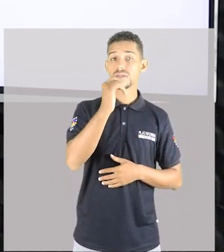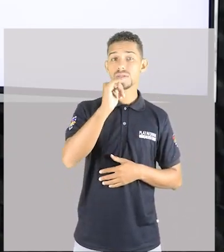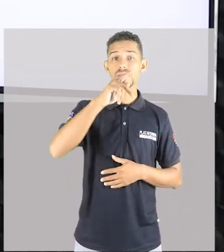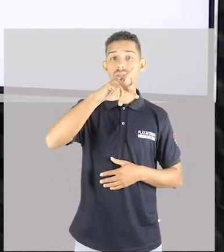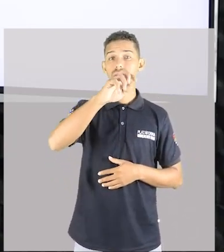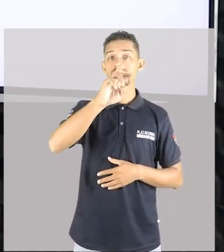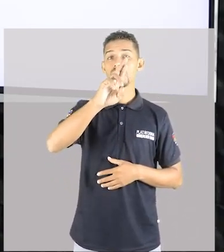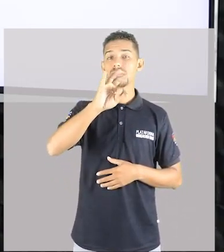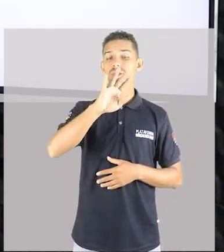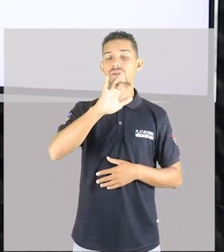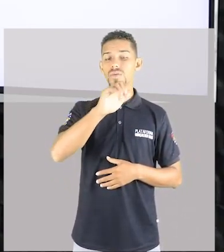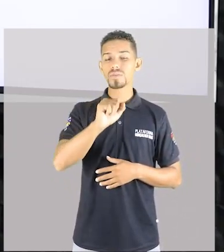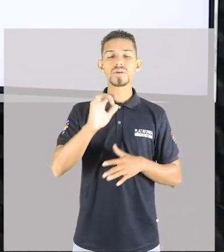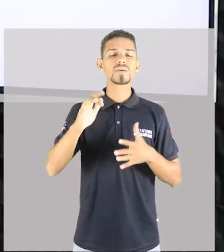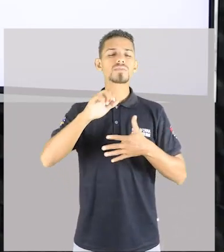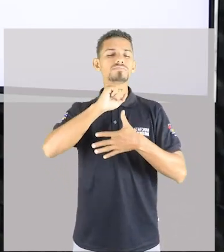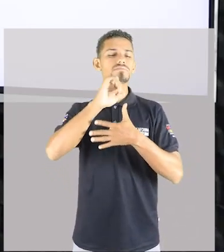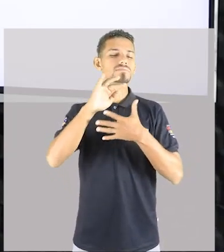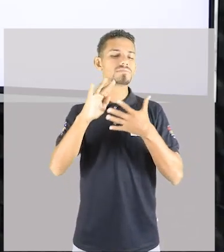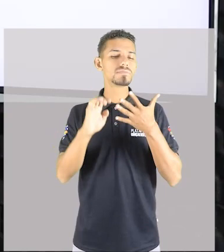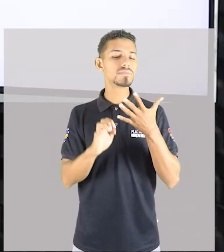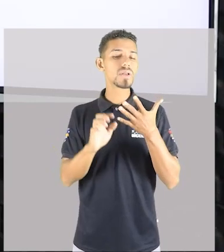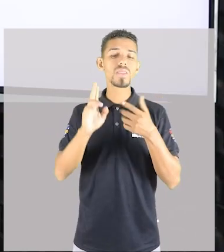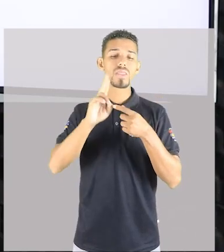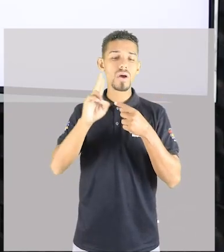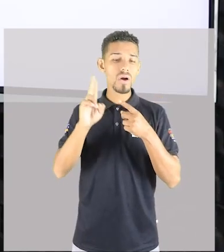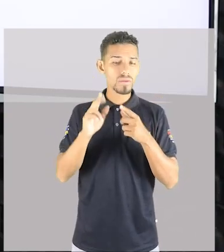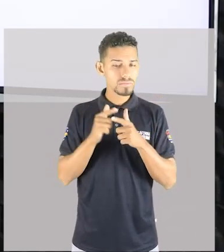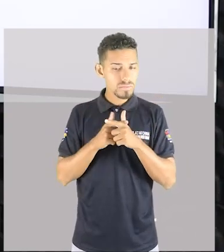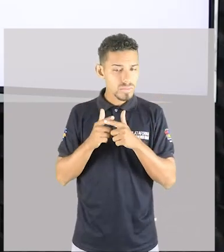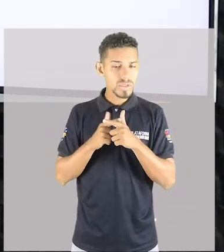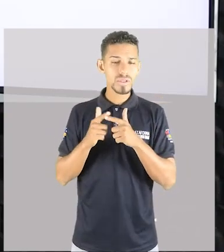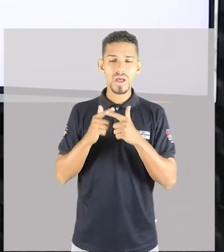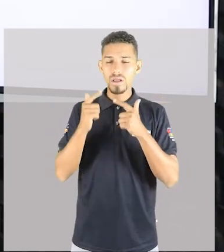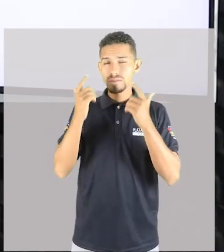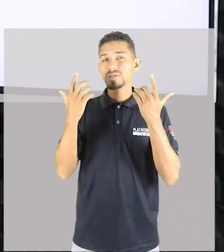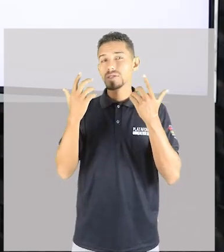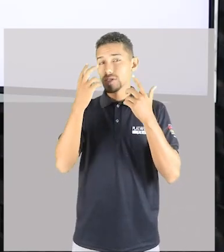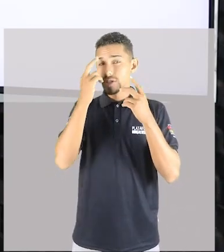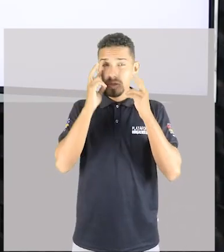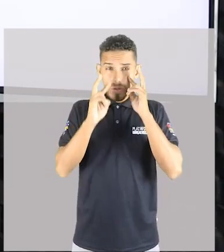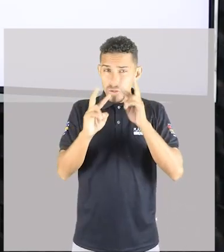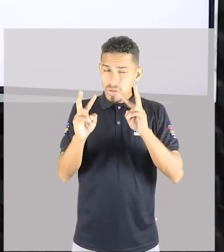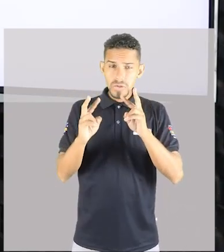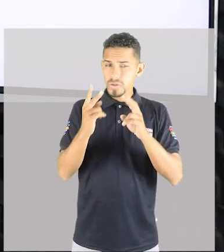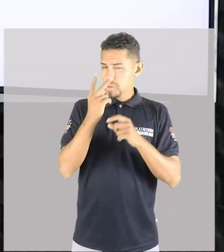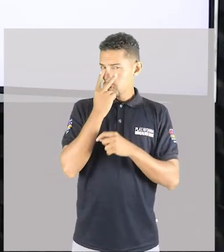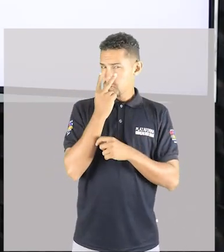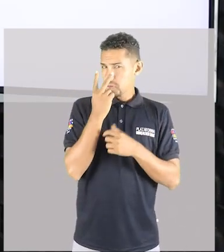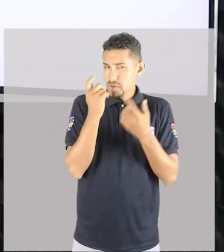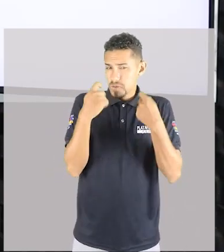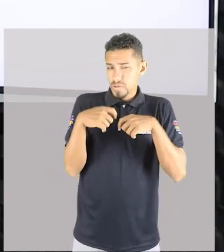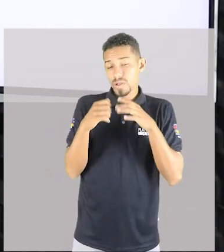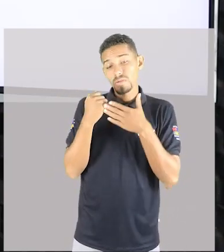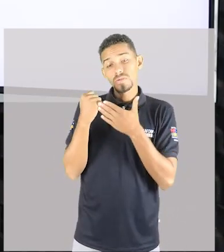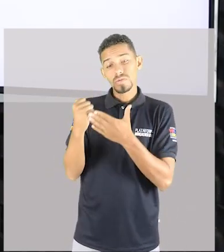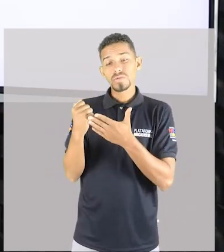hipermetropia. Assinale a alternativa que contém o nome do problema de visão e o tipo de lente que vai ajudar